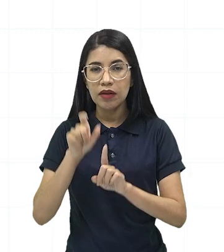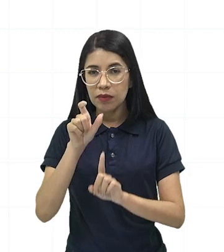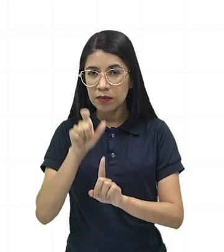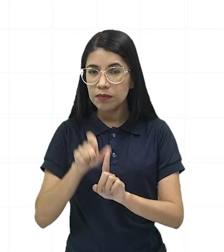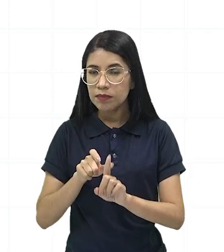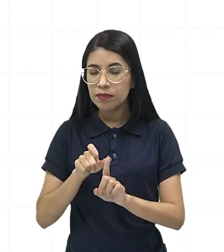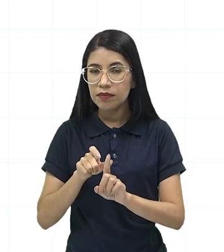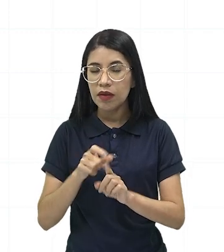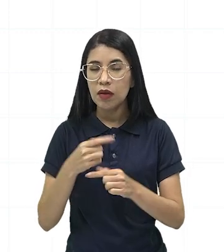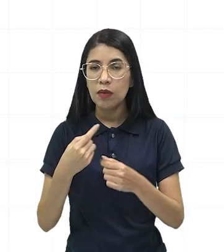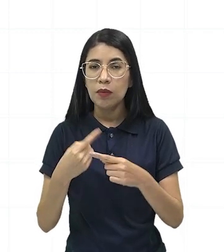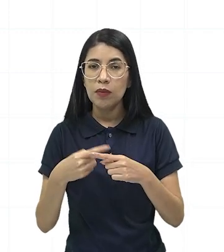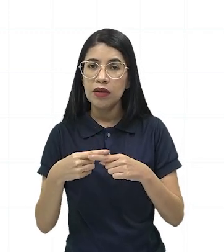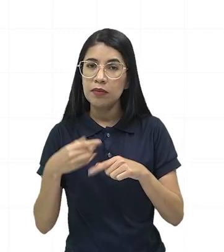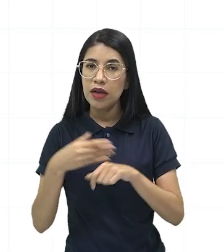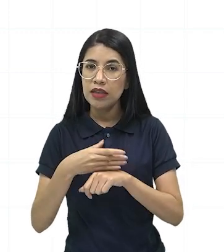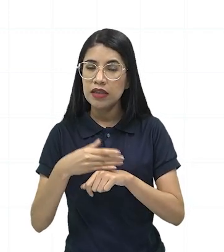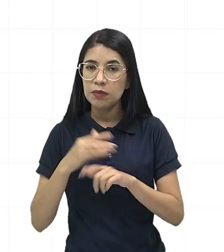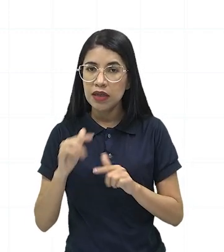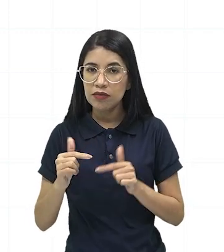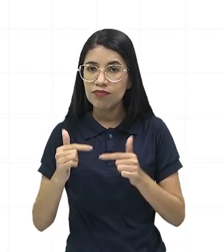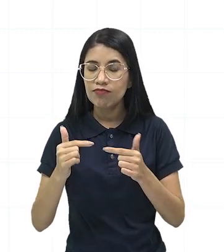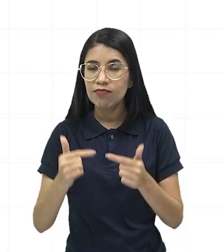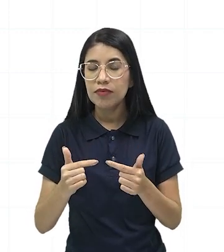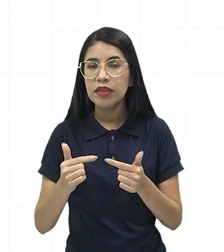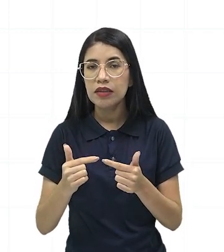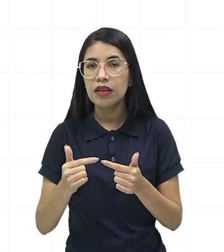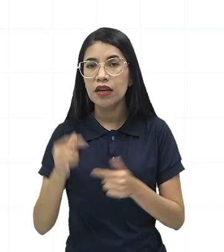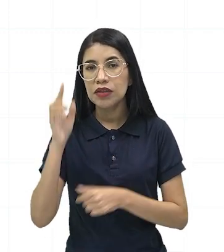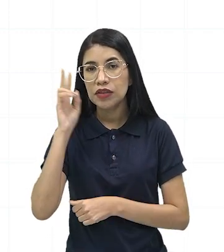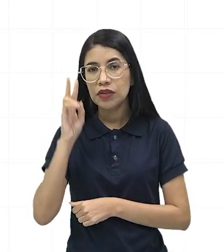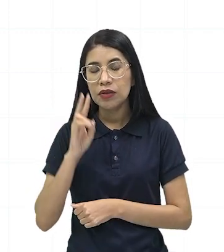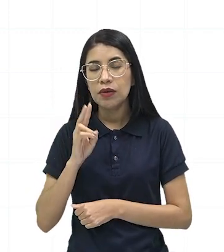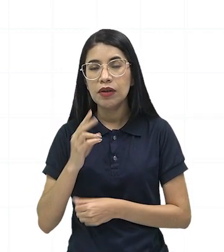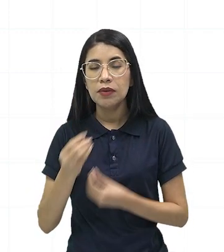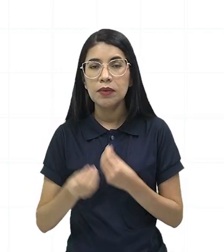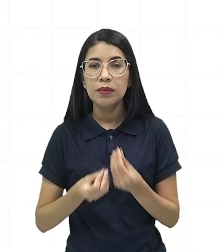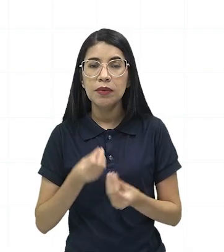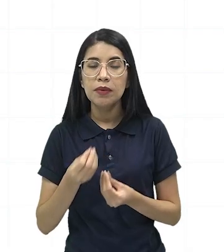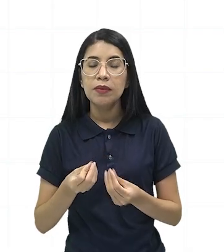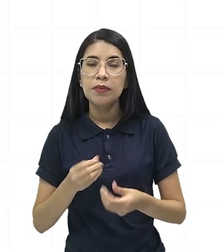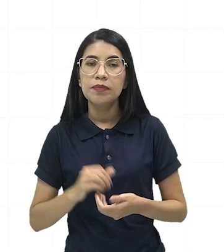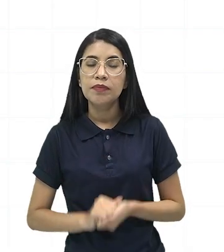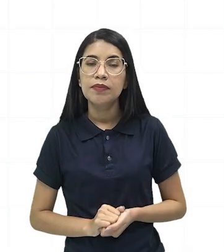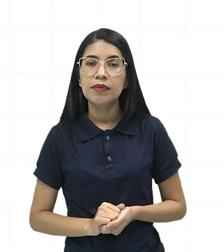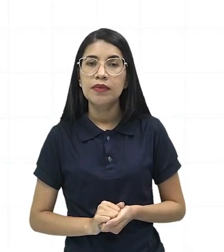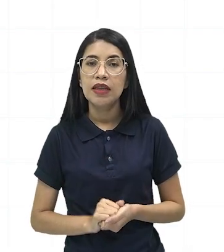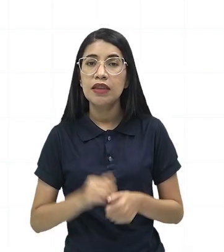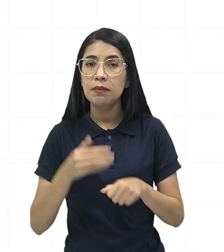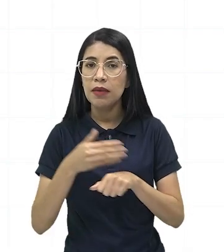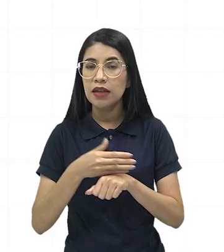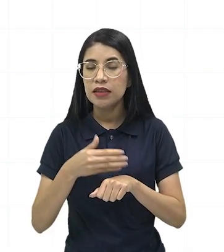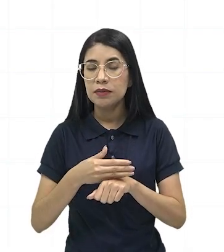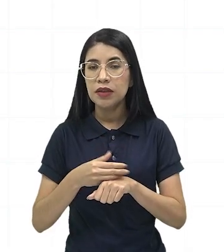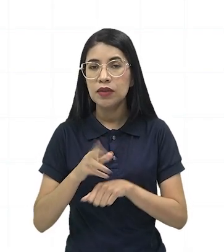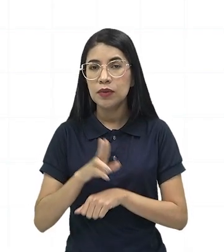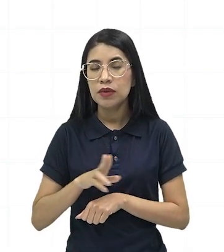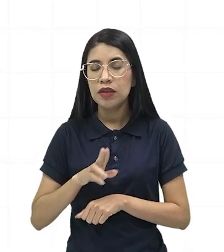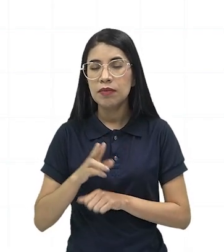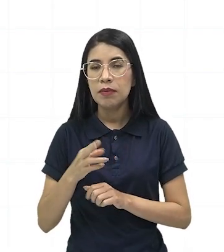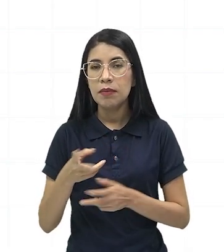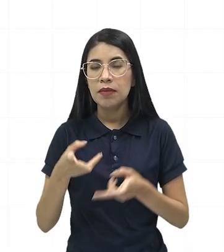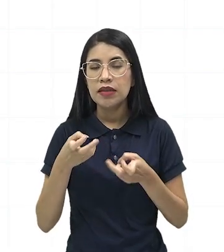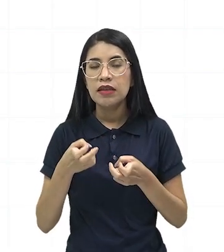ele participa da história. Ele está lá por meio da presença do pronome eu,